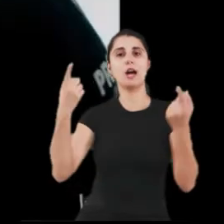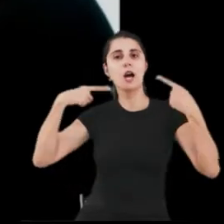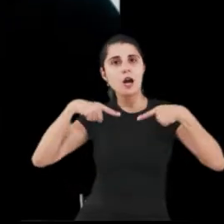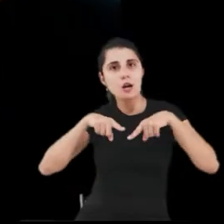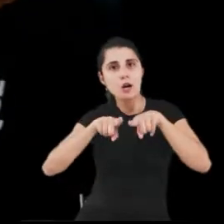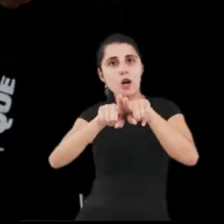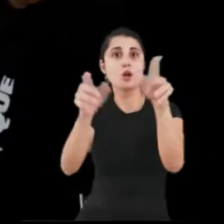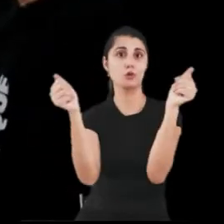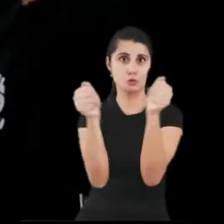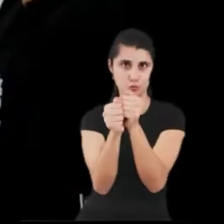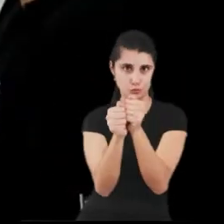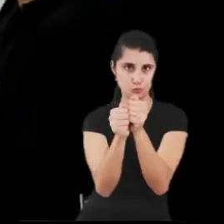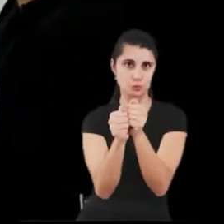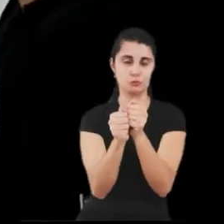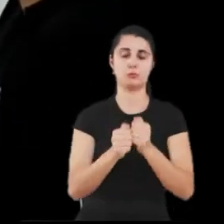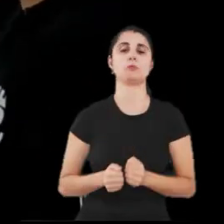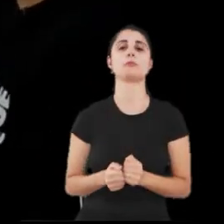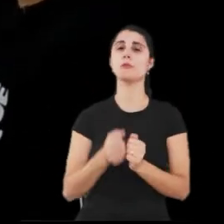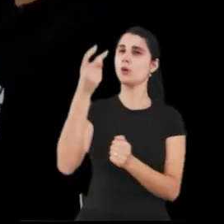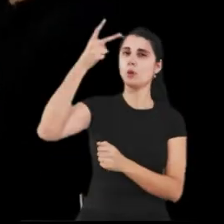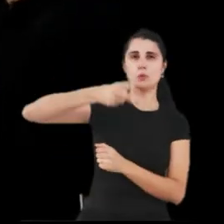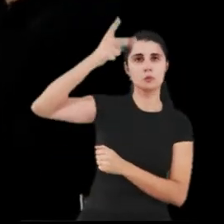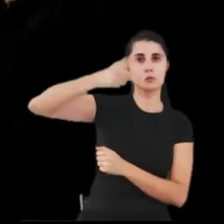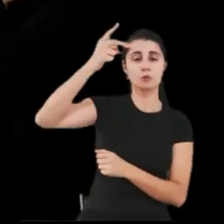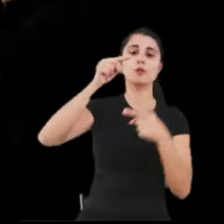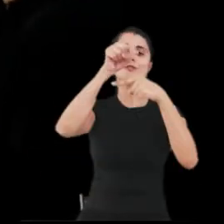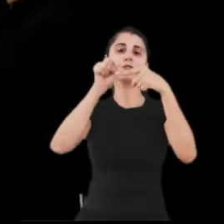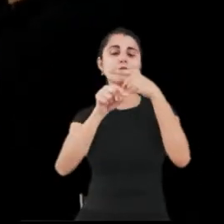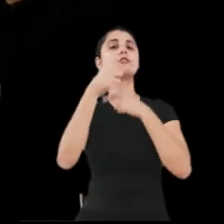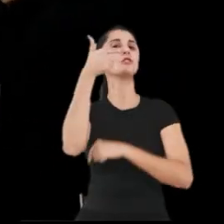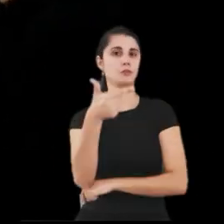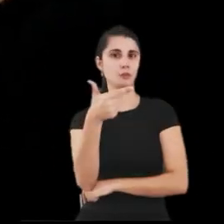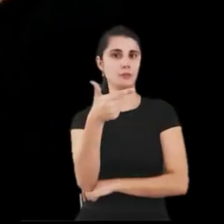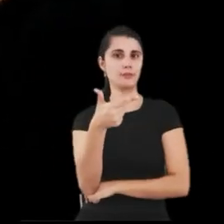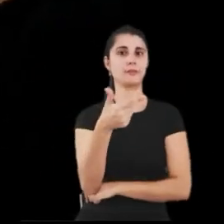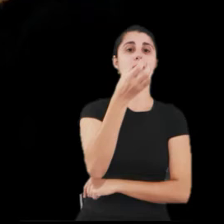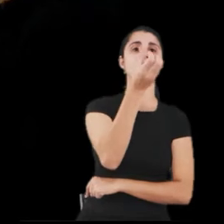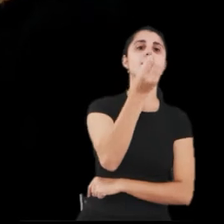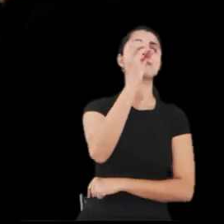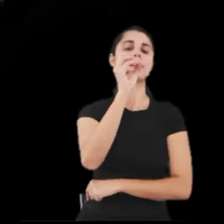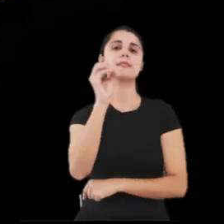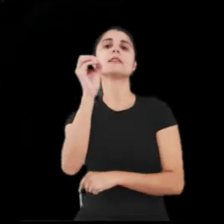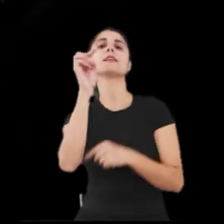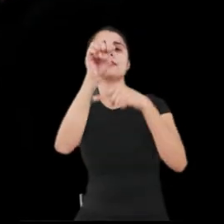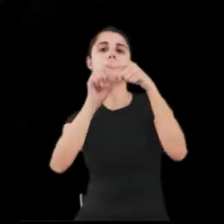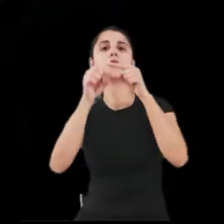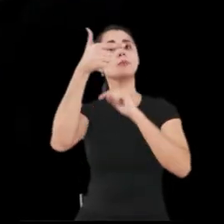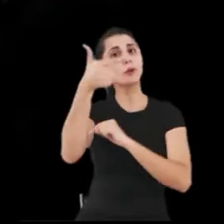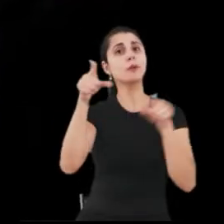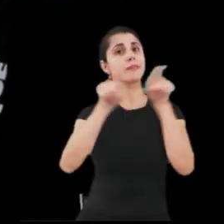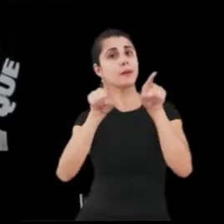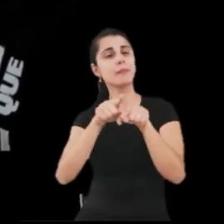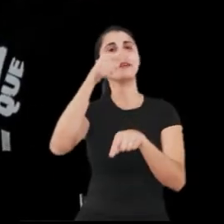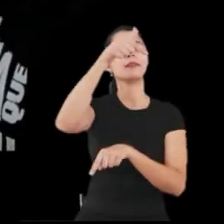Decomposição simultânea. Perceba que ambos dividem por 2. 30 e